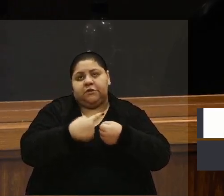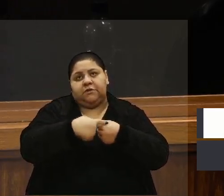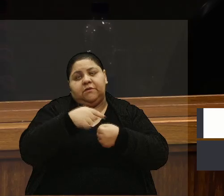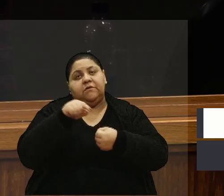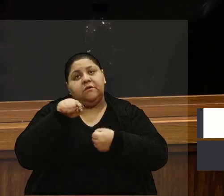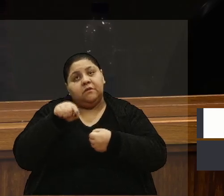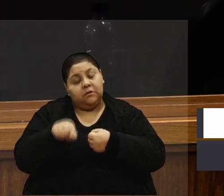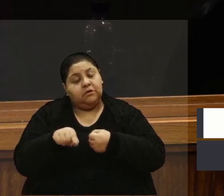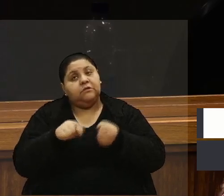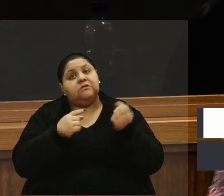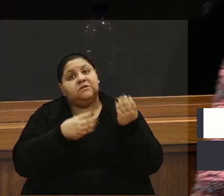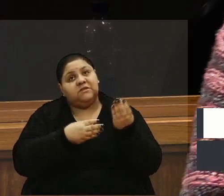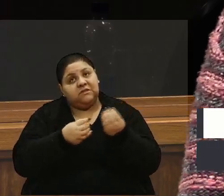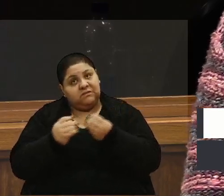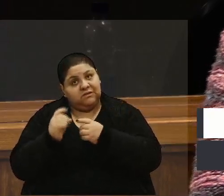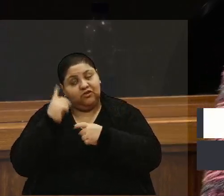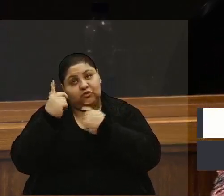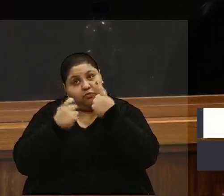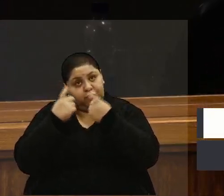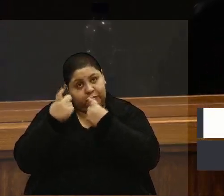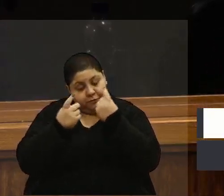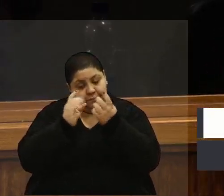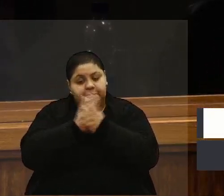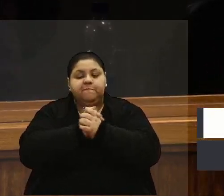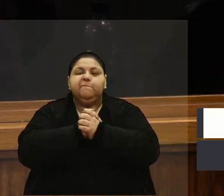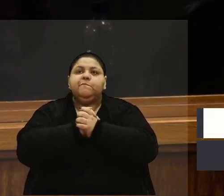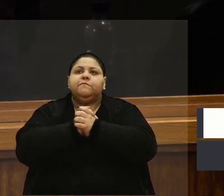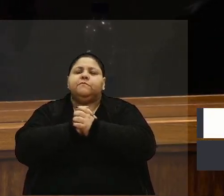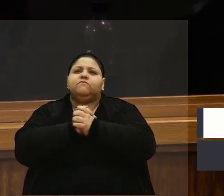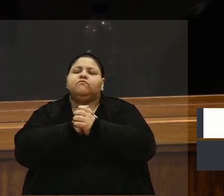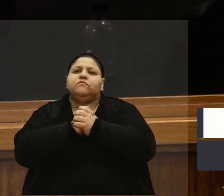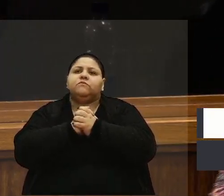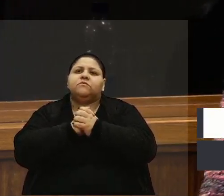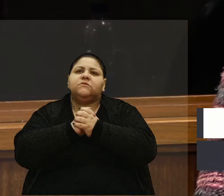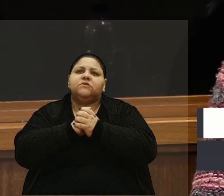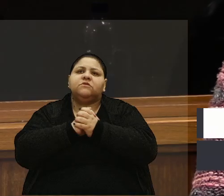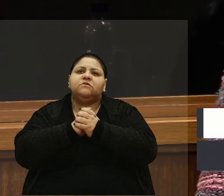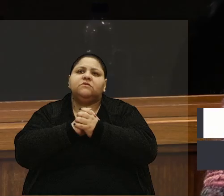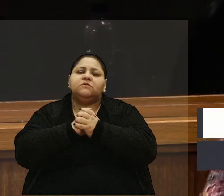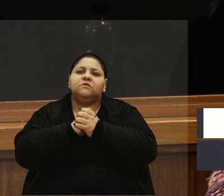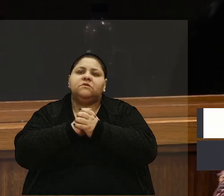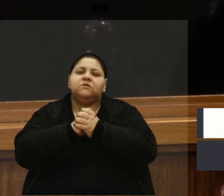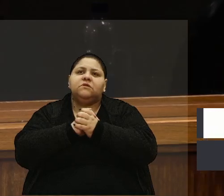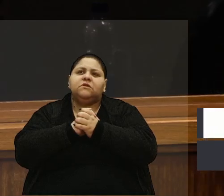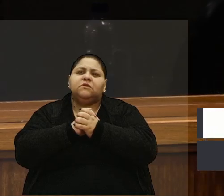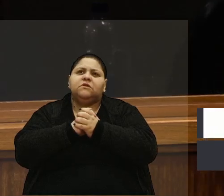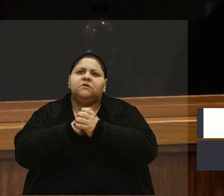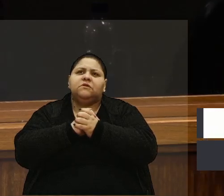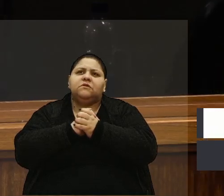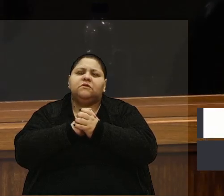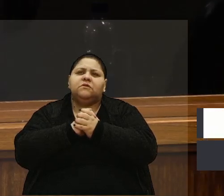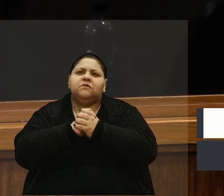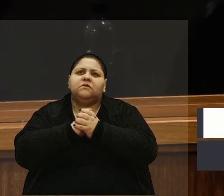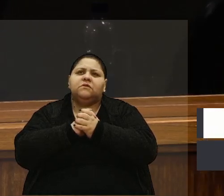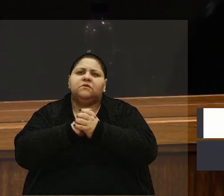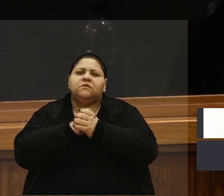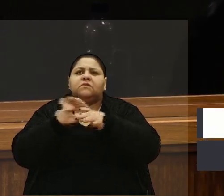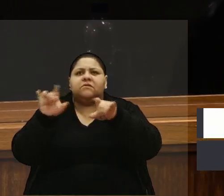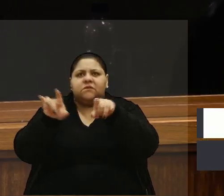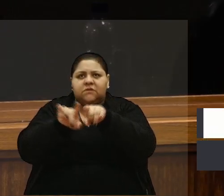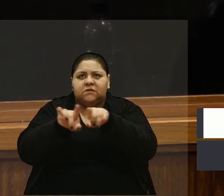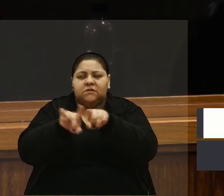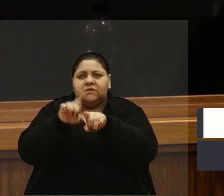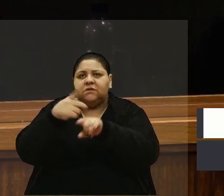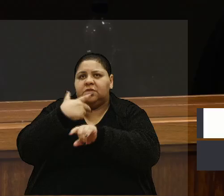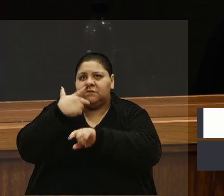é muito preocupante, né? É muito preocupante. E também quero